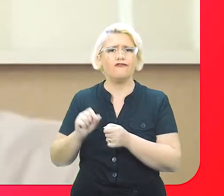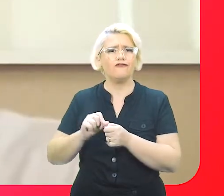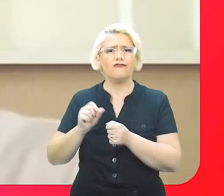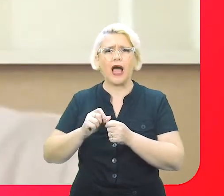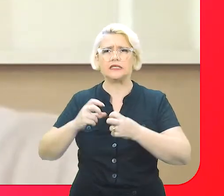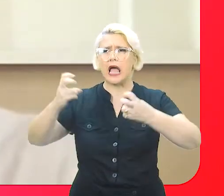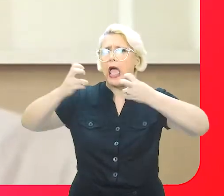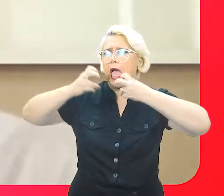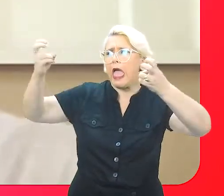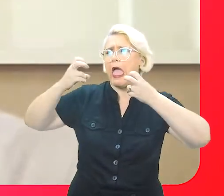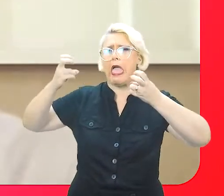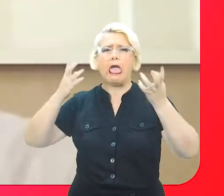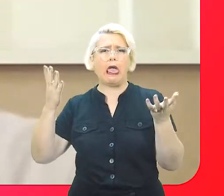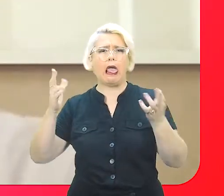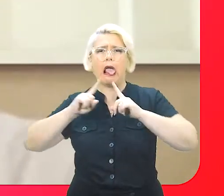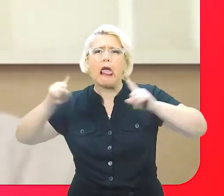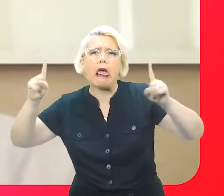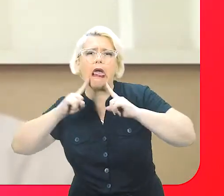muito escamoteio.